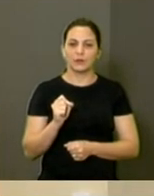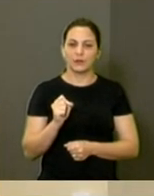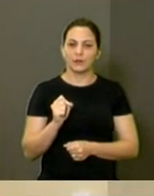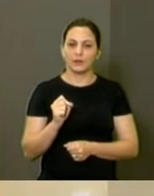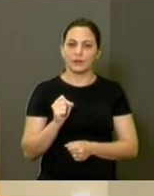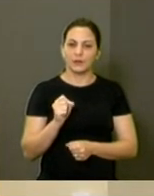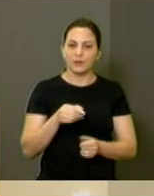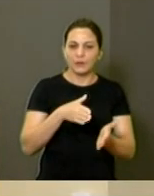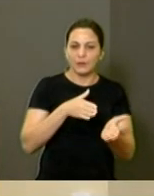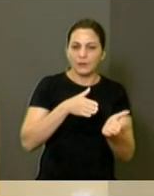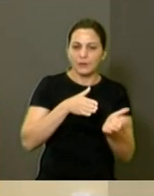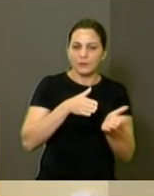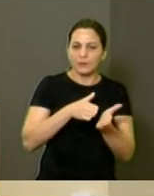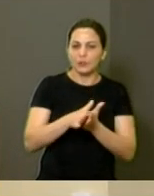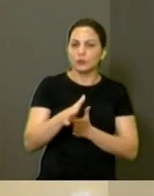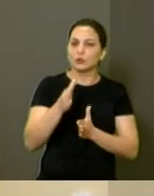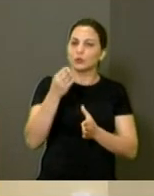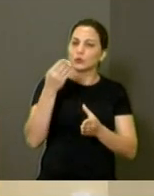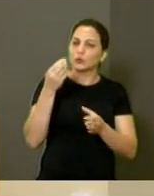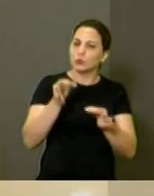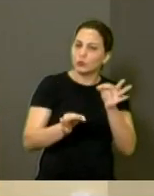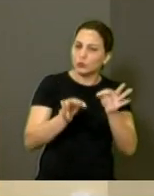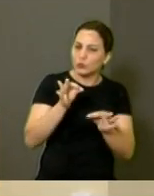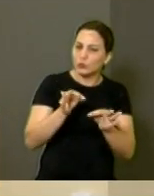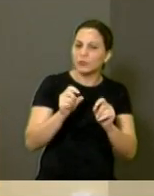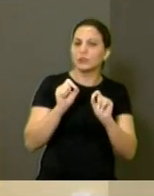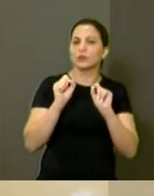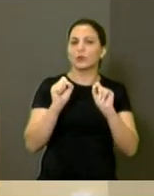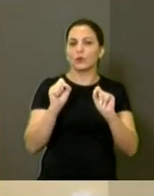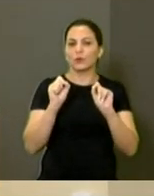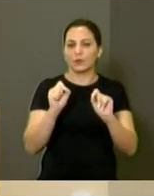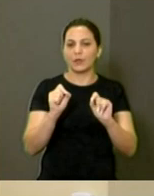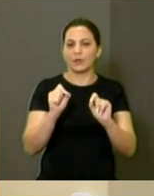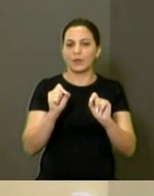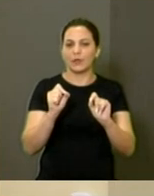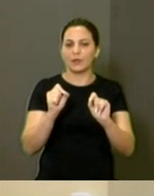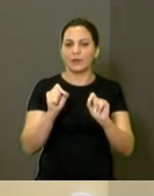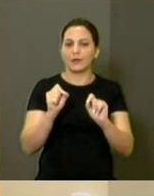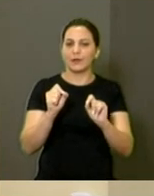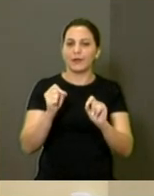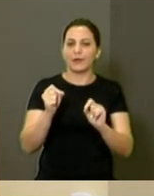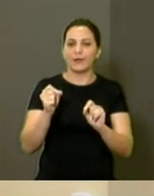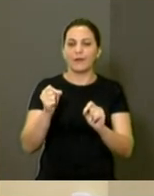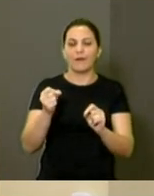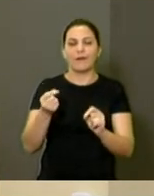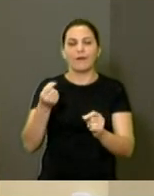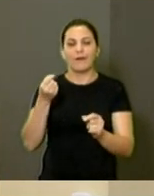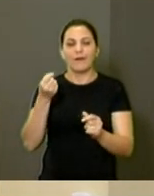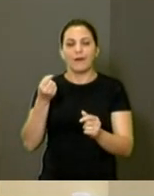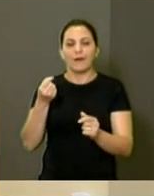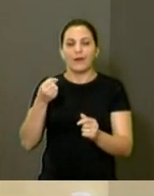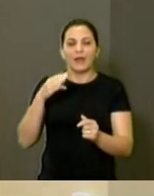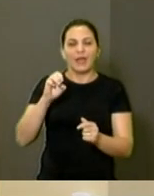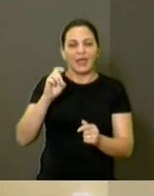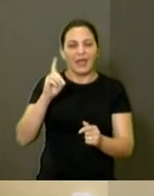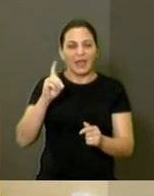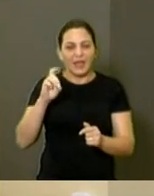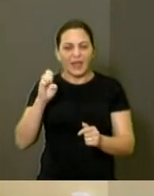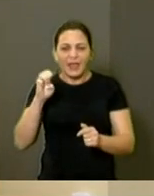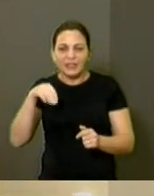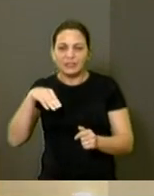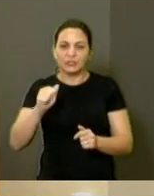despacho do juiz que determinou cassação do mandato da vereadora Edna Martins né